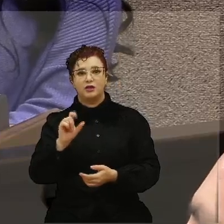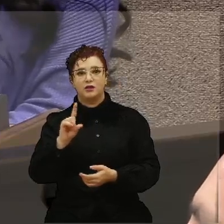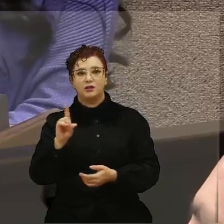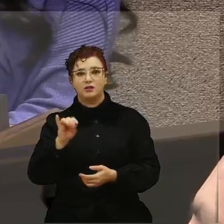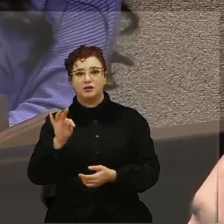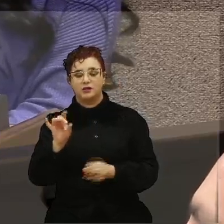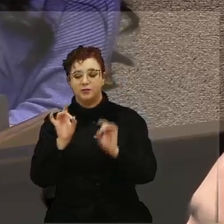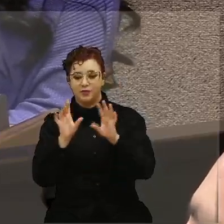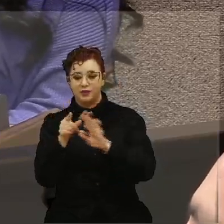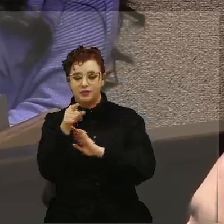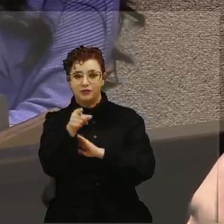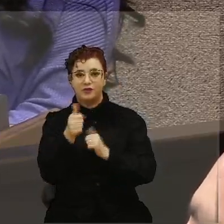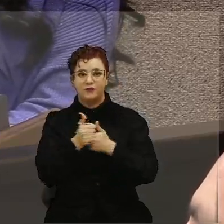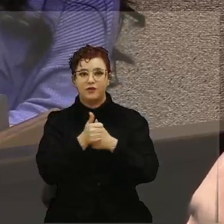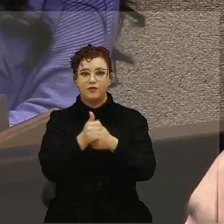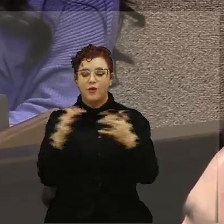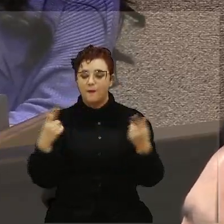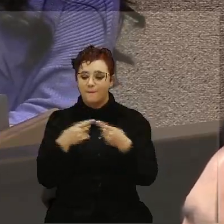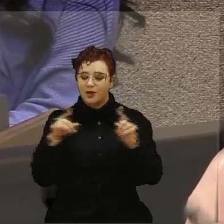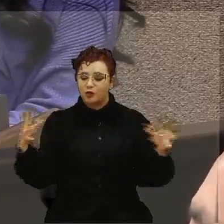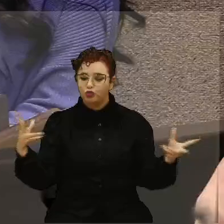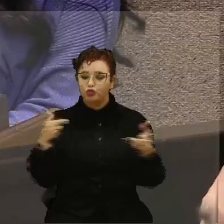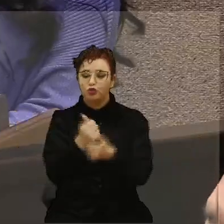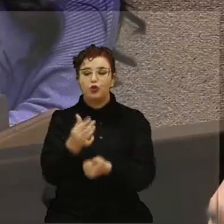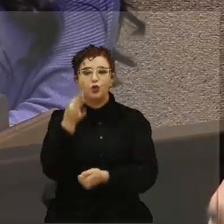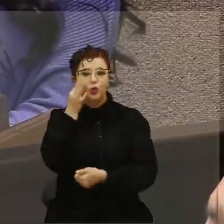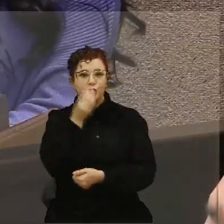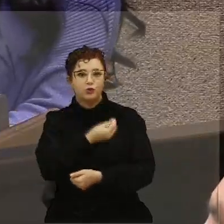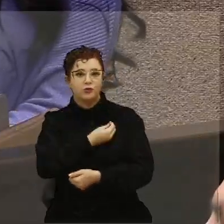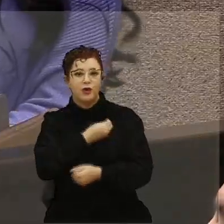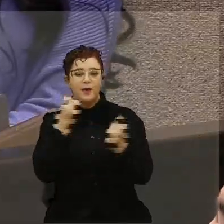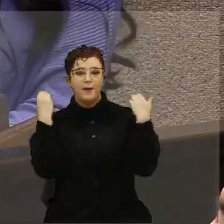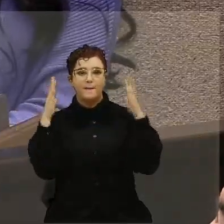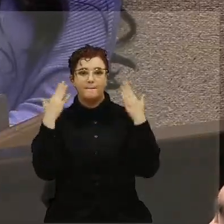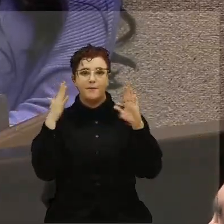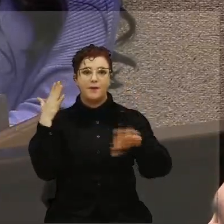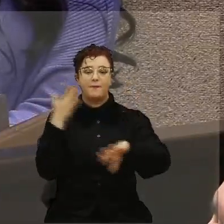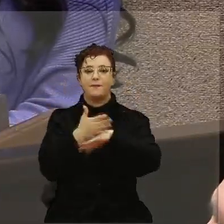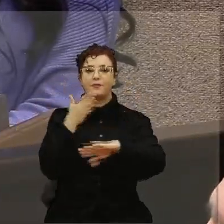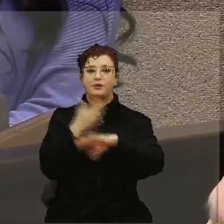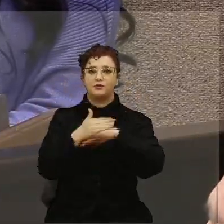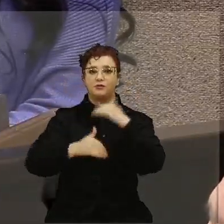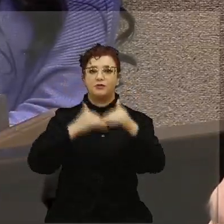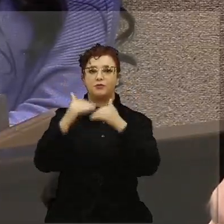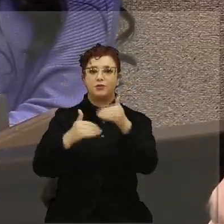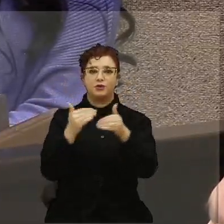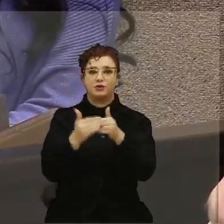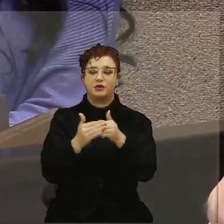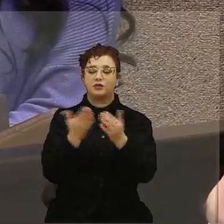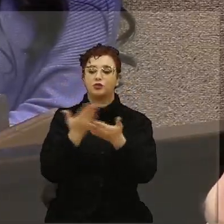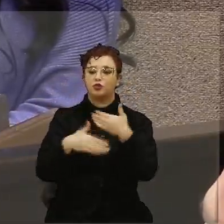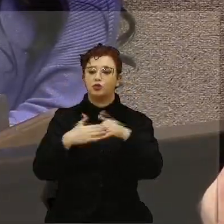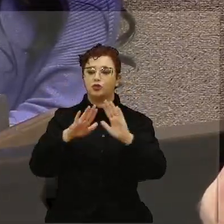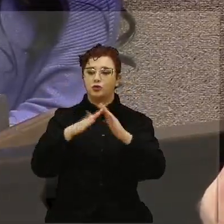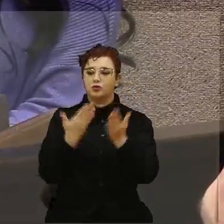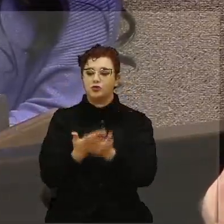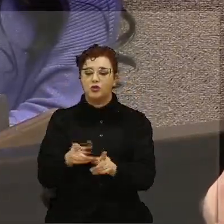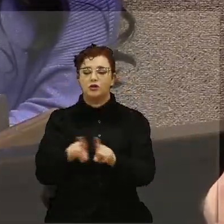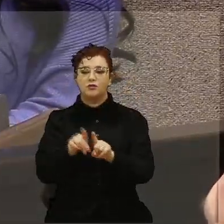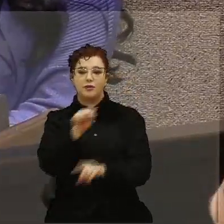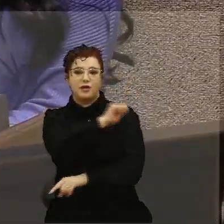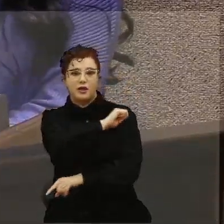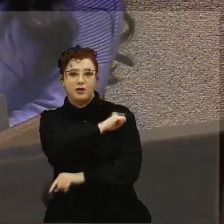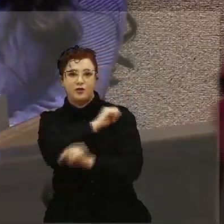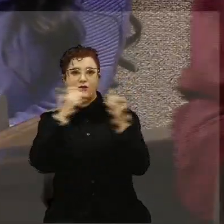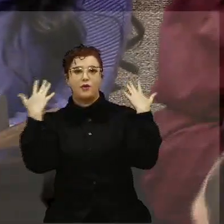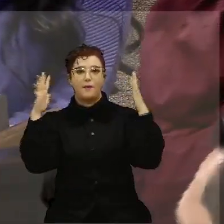vai nos acompanhar, mas a todos que estão aqui, parabéns por participarem desse processo. Todas as escolas e alunos estão de